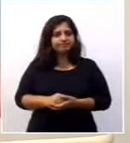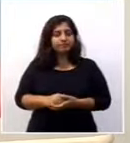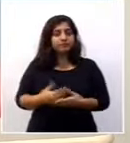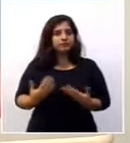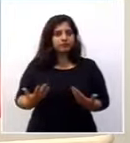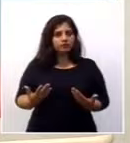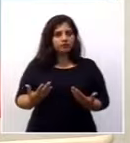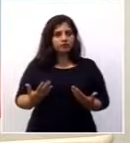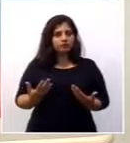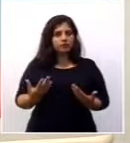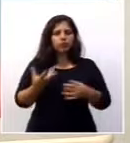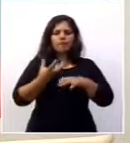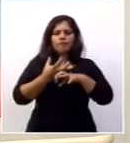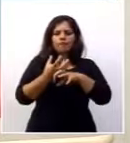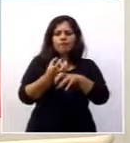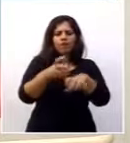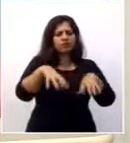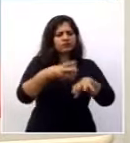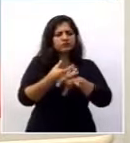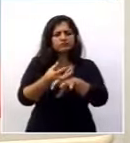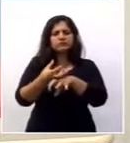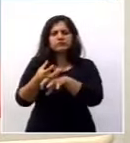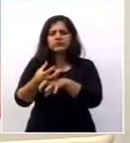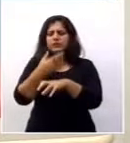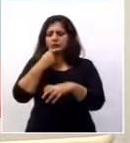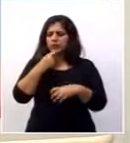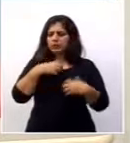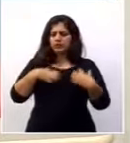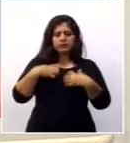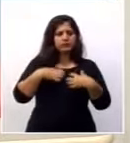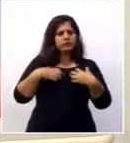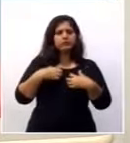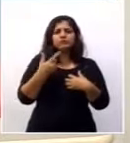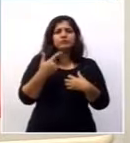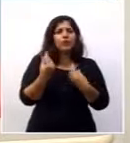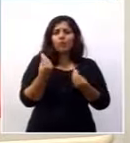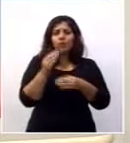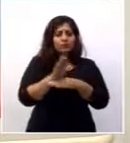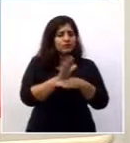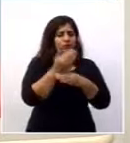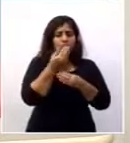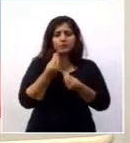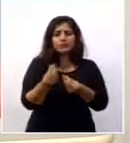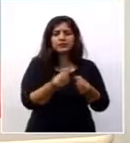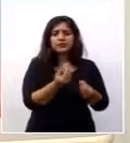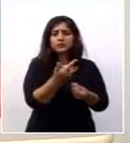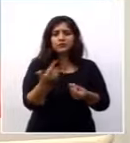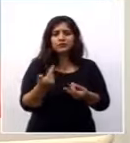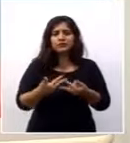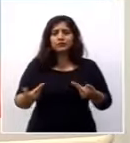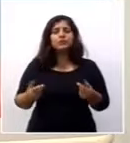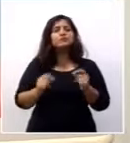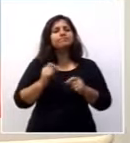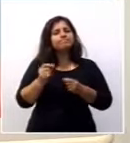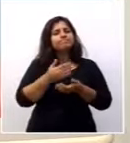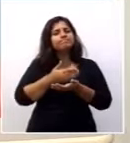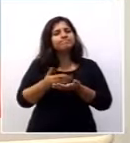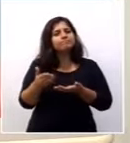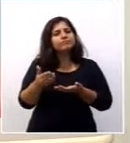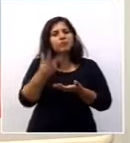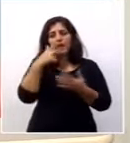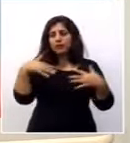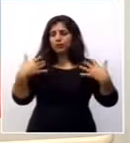Então, a seca estava aumentando, Ezequiel começou a ficar desesperado, porque ele não tinha mais como alimentar os seus filhos, e ele começou a entrar